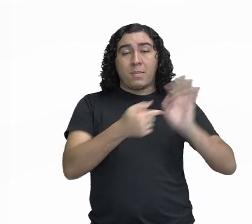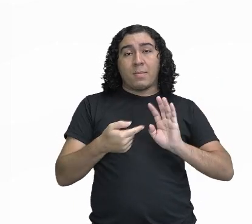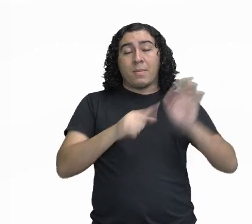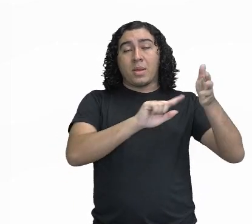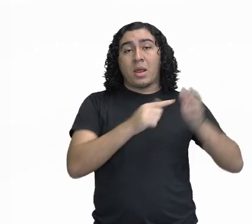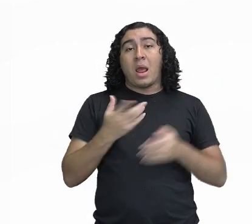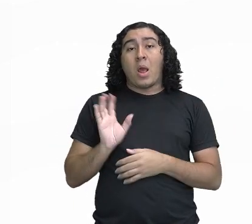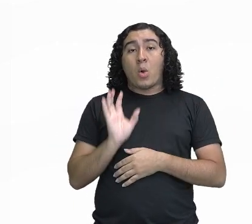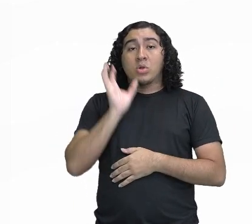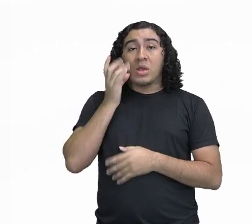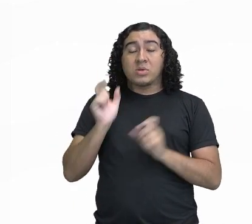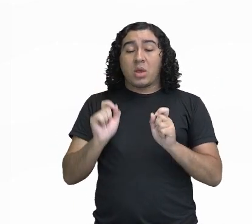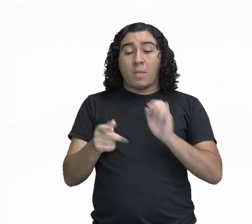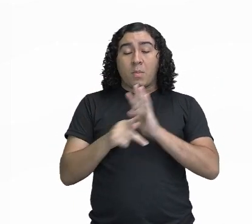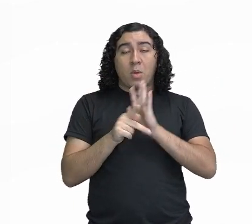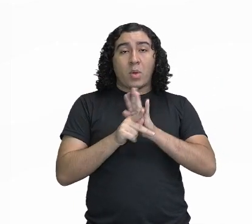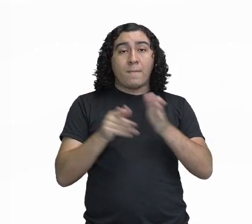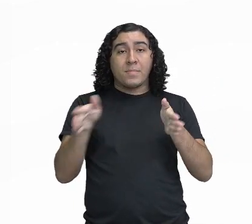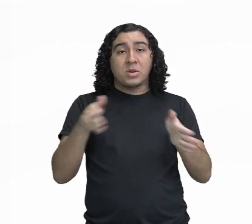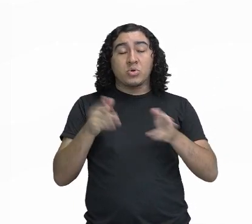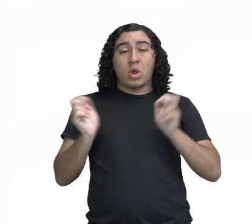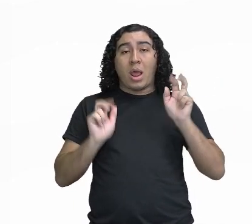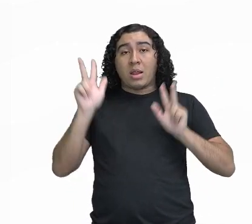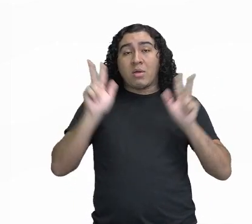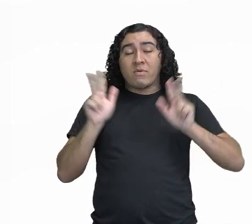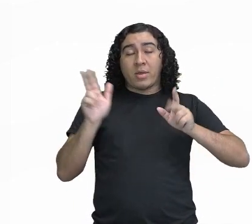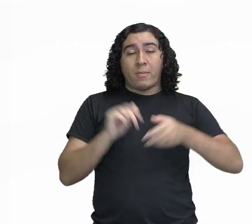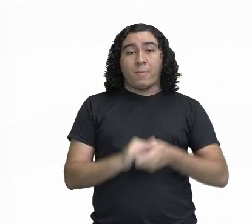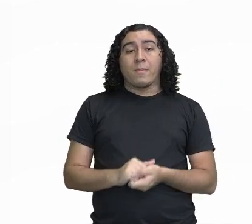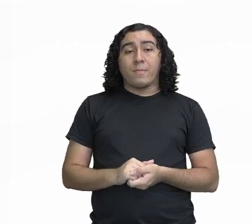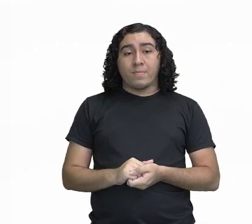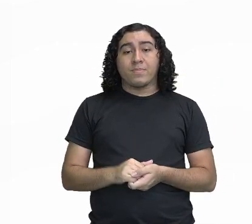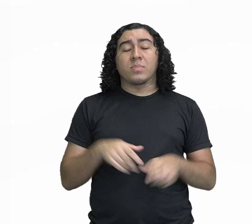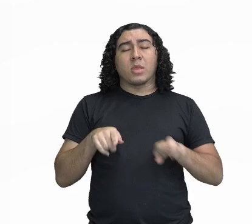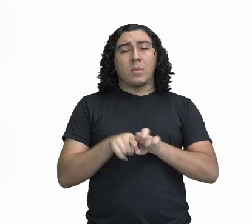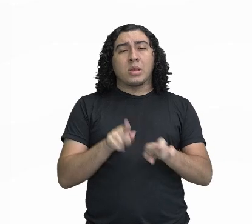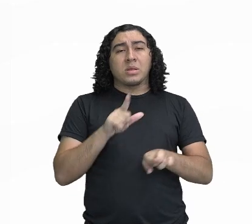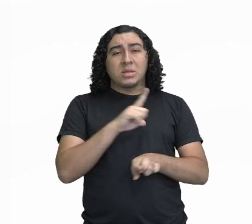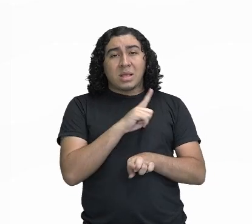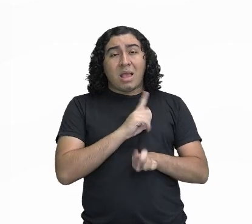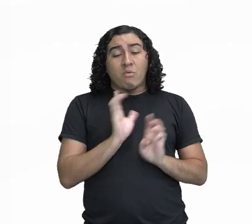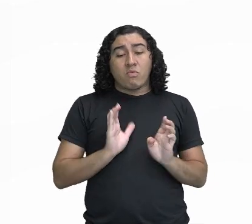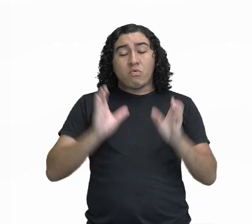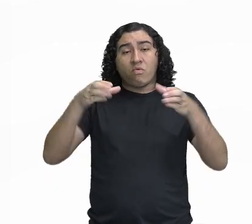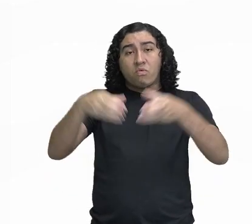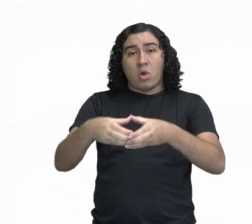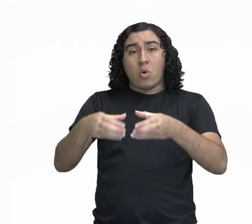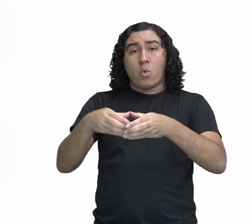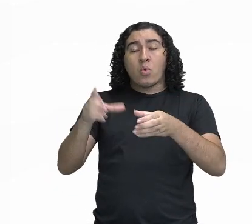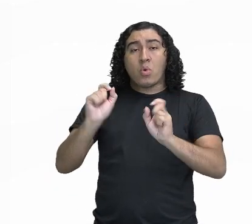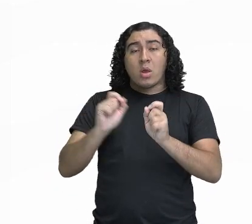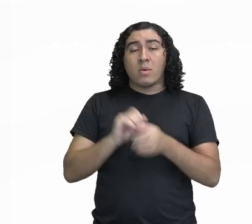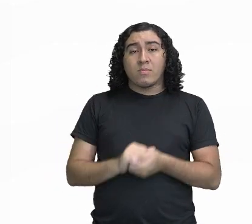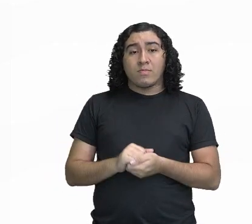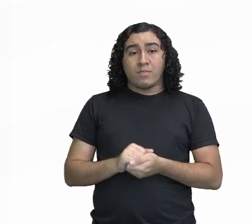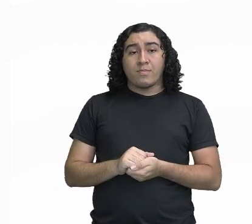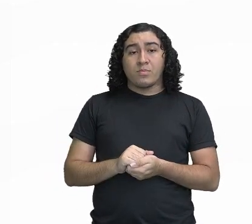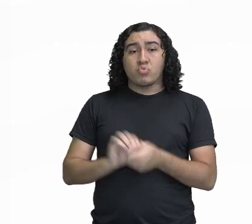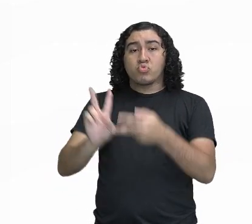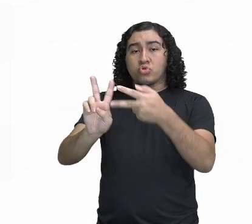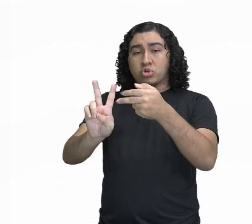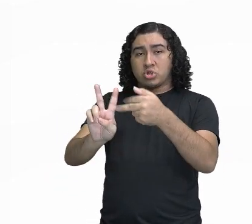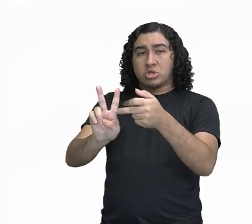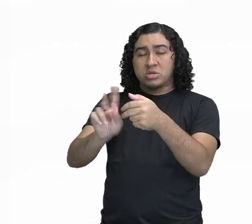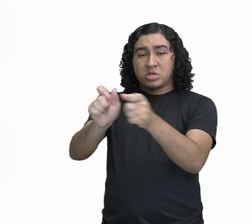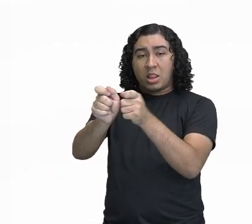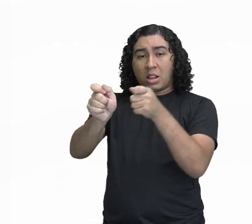as comemorações do Carnaval e do período da Páscoa. Ele tem como personagem central o caboclo de lança, como vocês podem ver aí